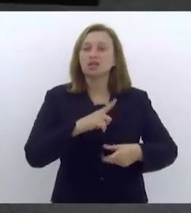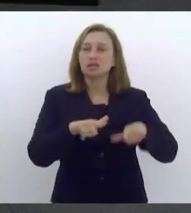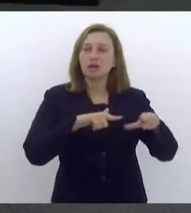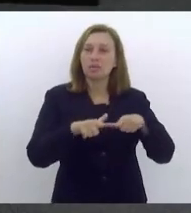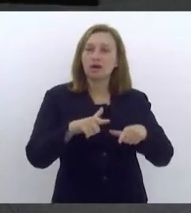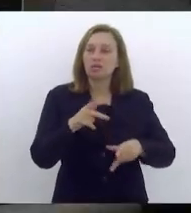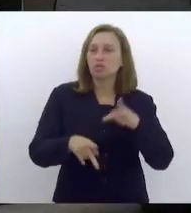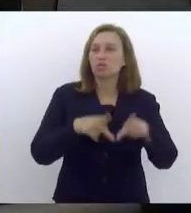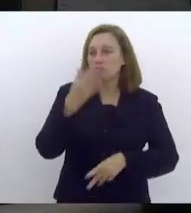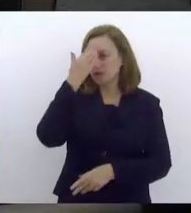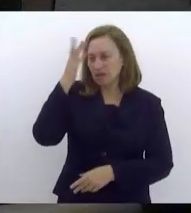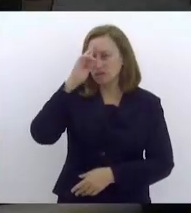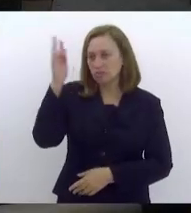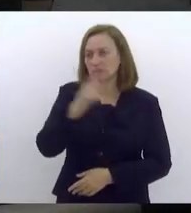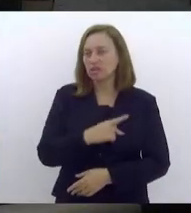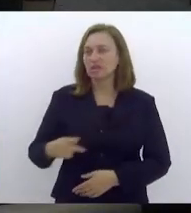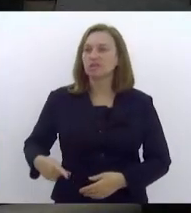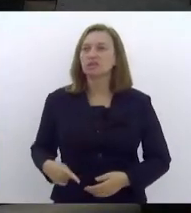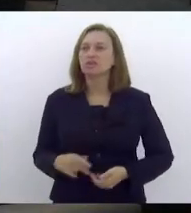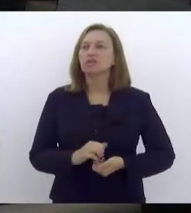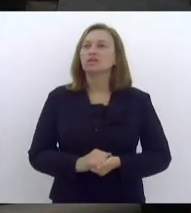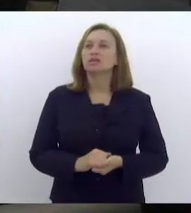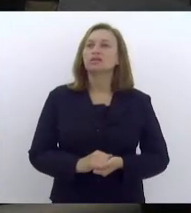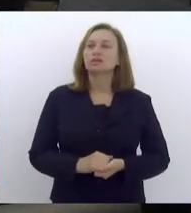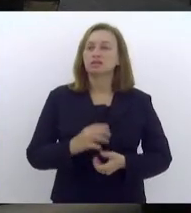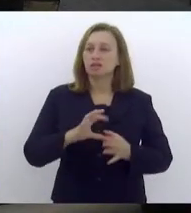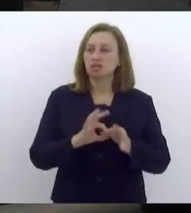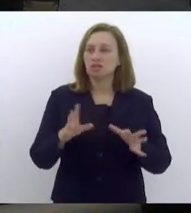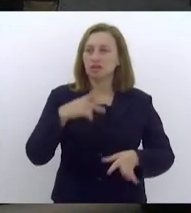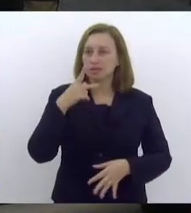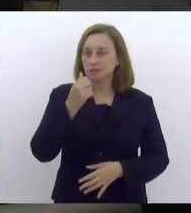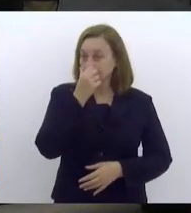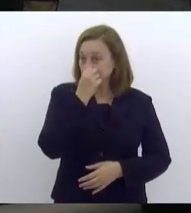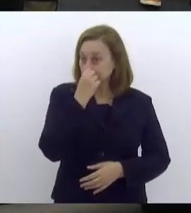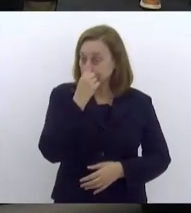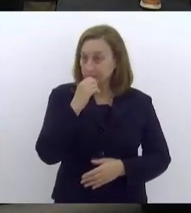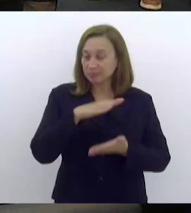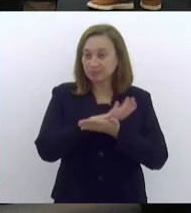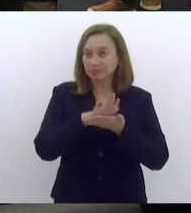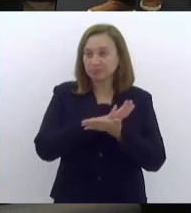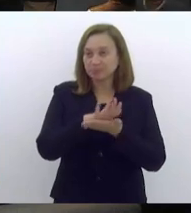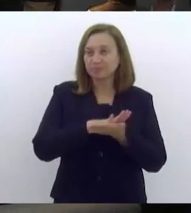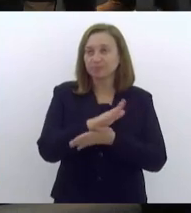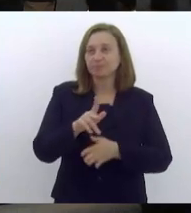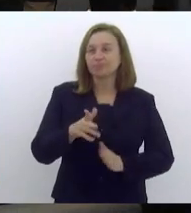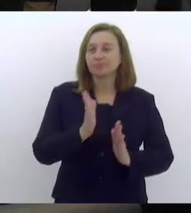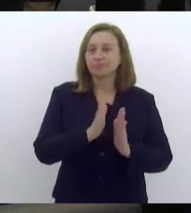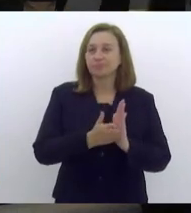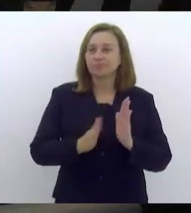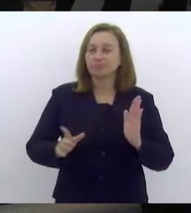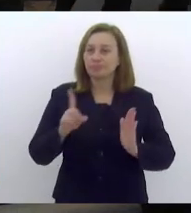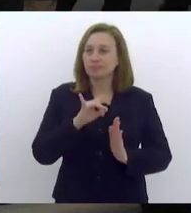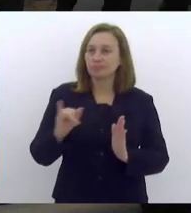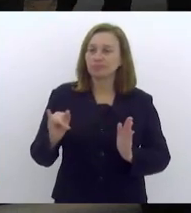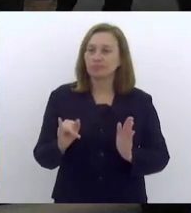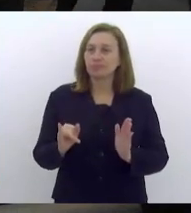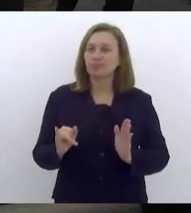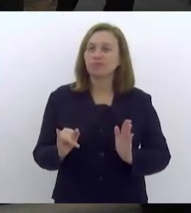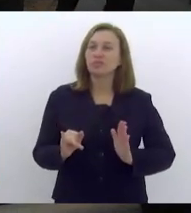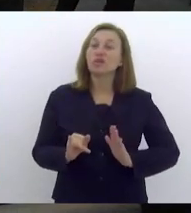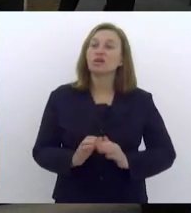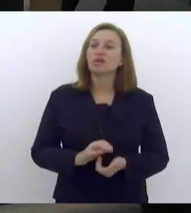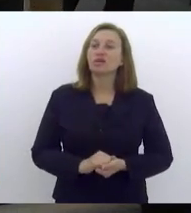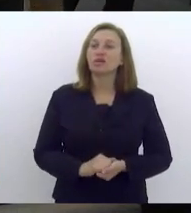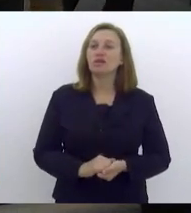povo. Muito obrigado, presidente, pelo estender da fala aí. Nada mais havendo a tratar, passa-se a ordem do